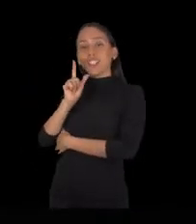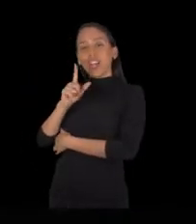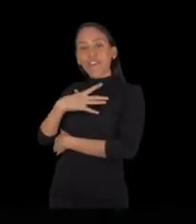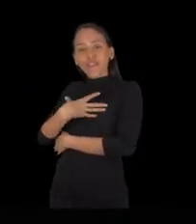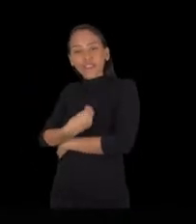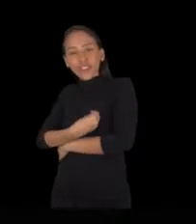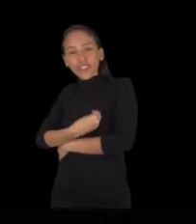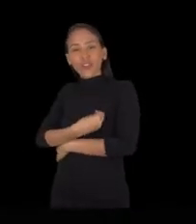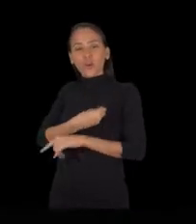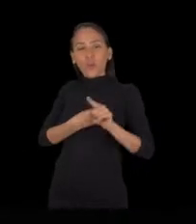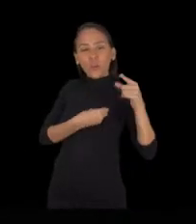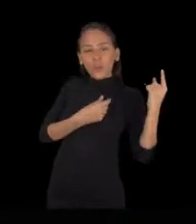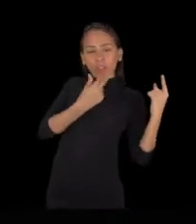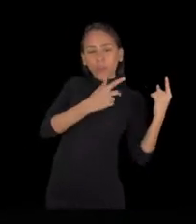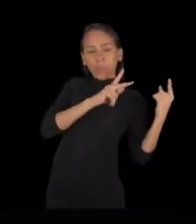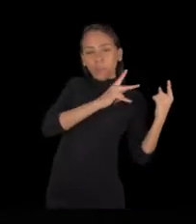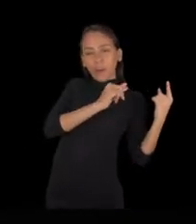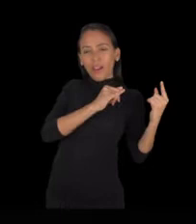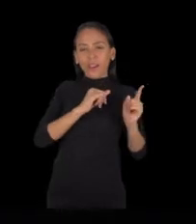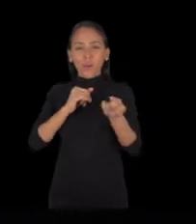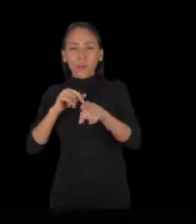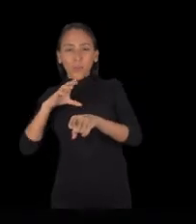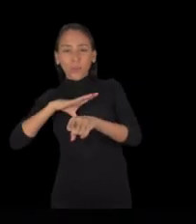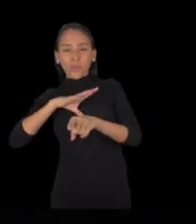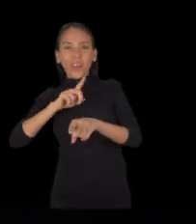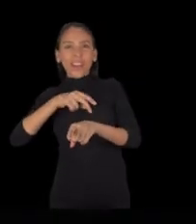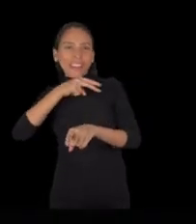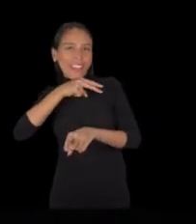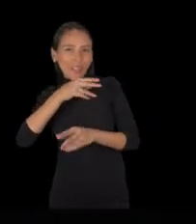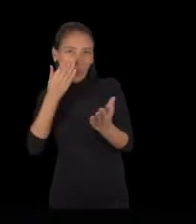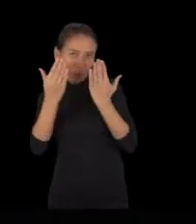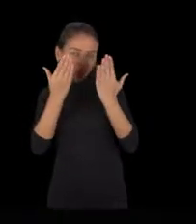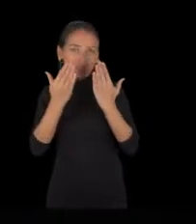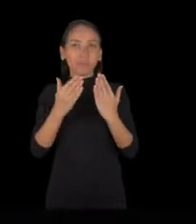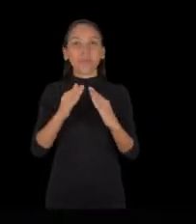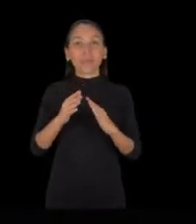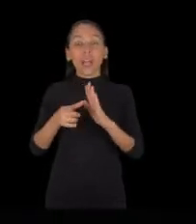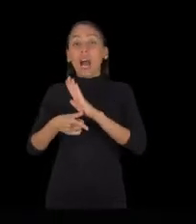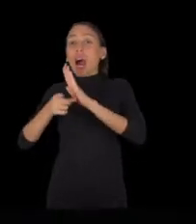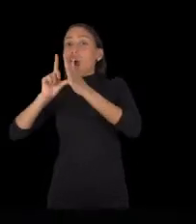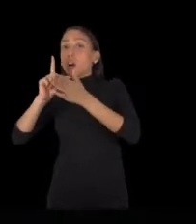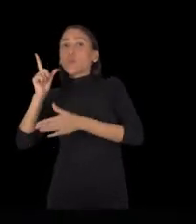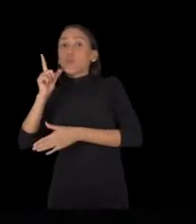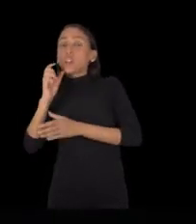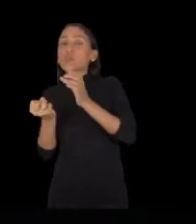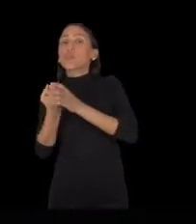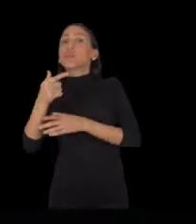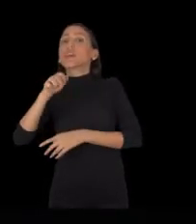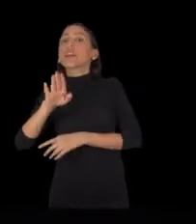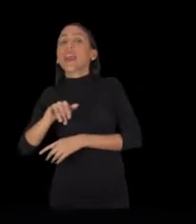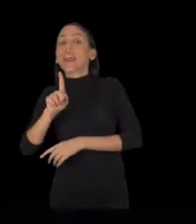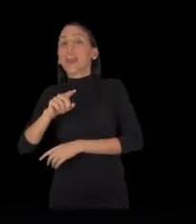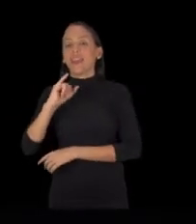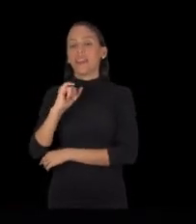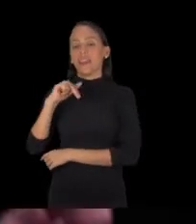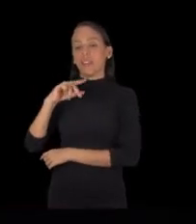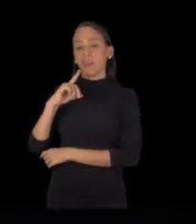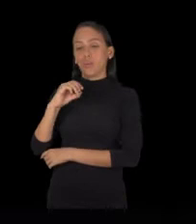o português é o neto. Bom, antes do latim veio o indo-europeu. Essa família envolvia um